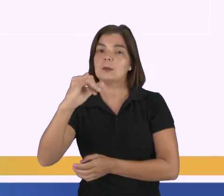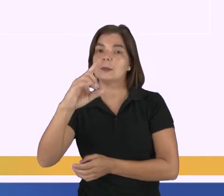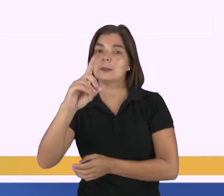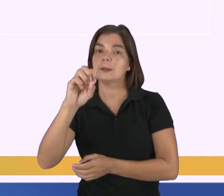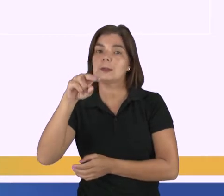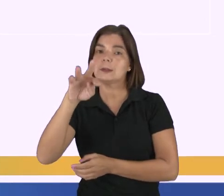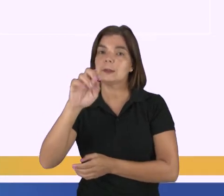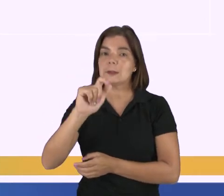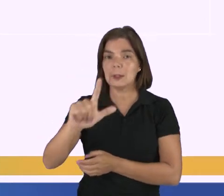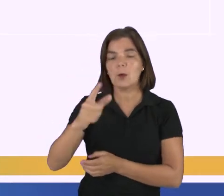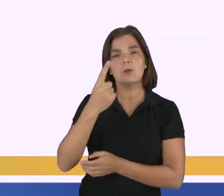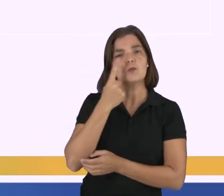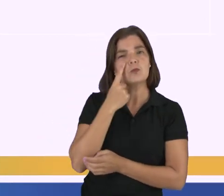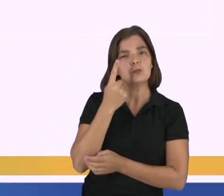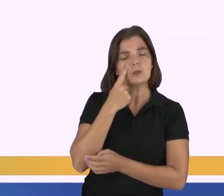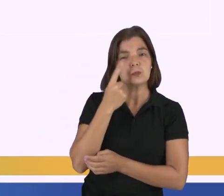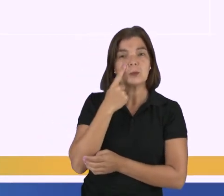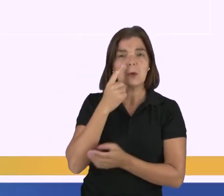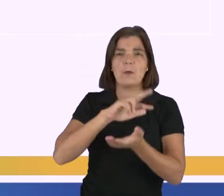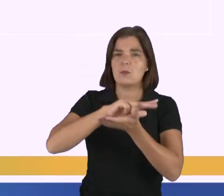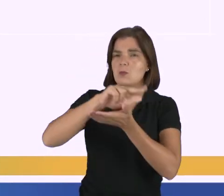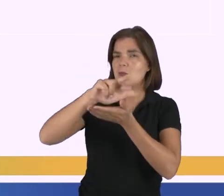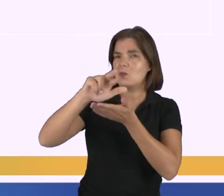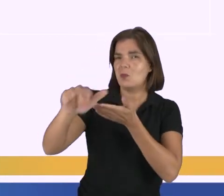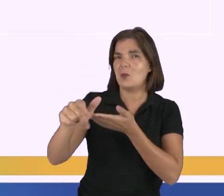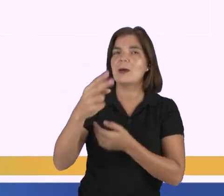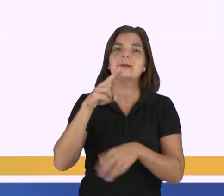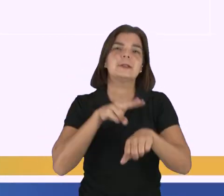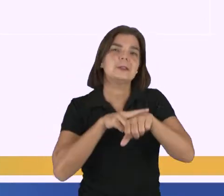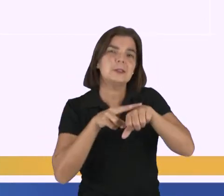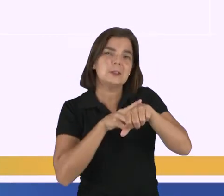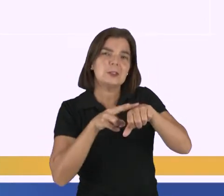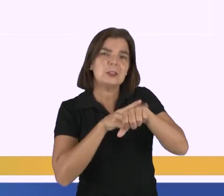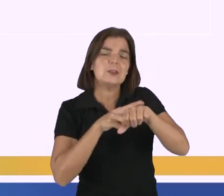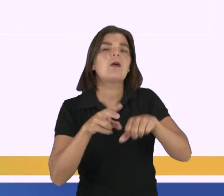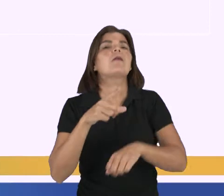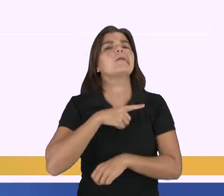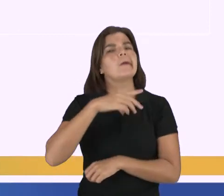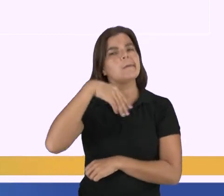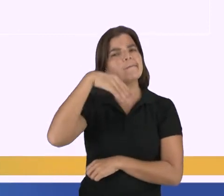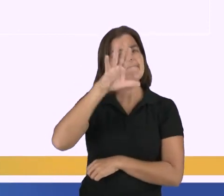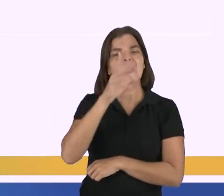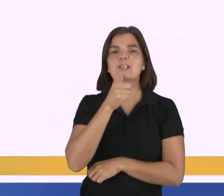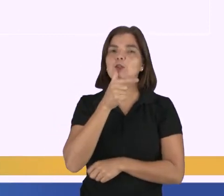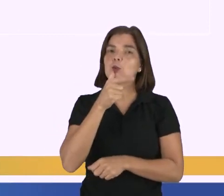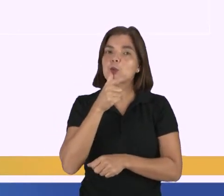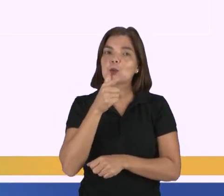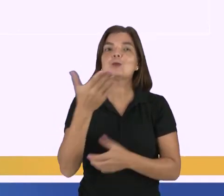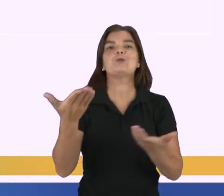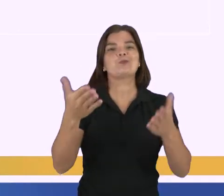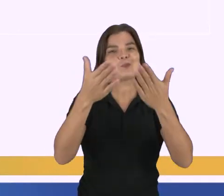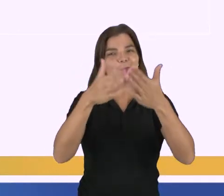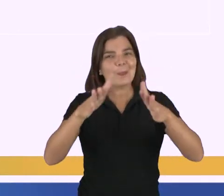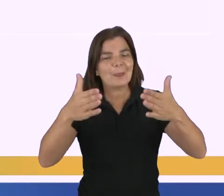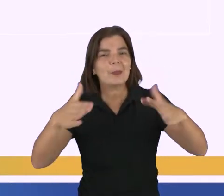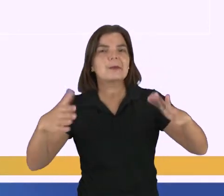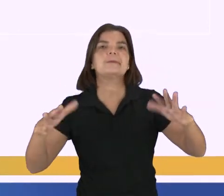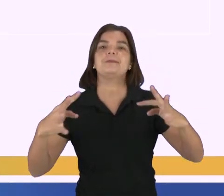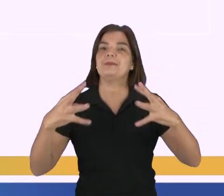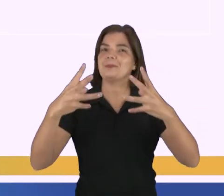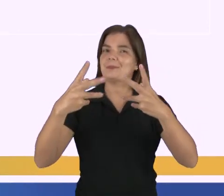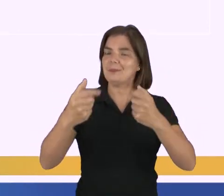Então veja que a Bacia Amazônica de Verde aí é uma das que tem um maior olhada a toda a